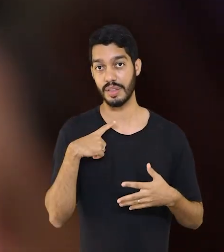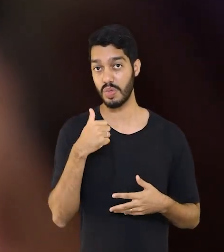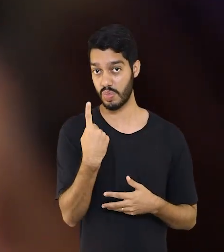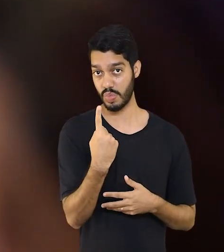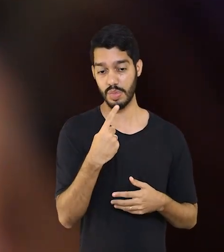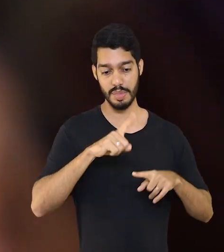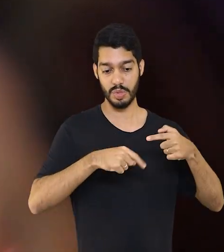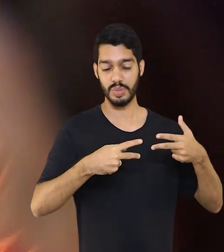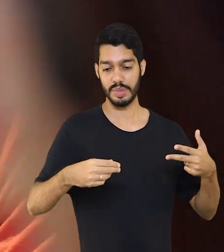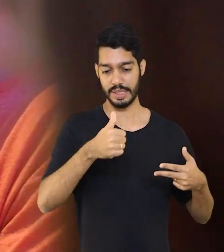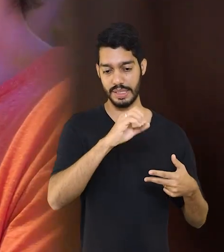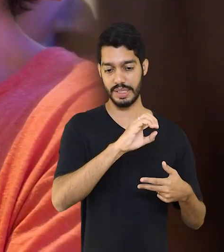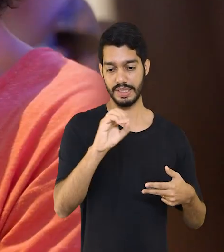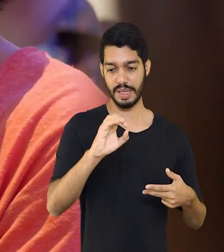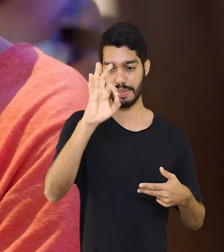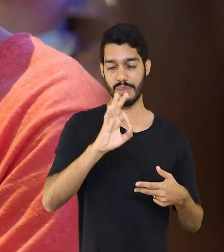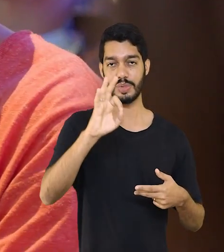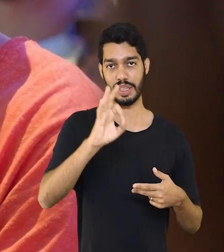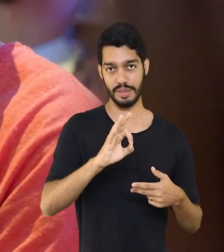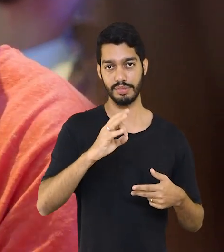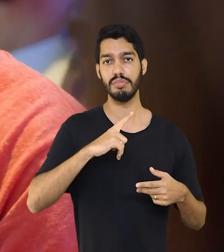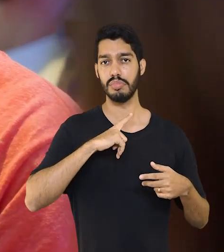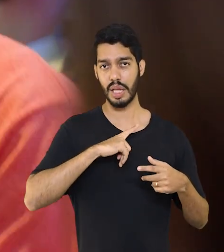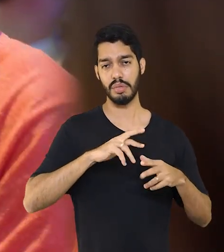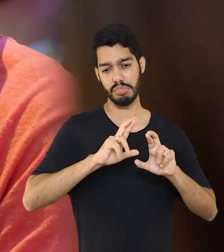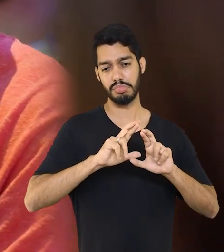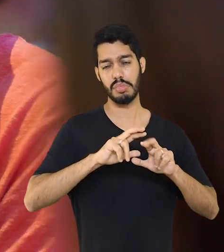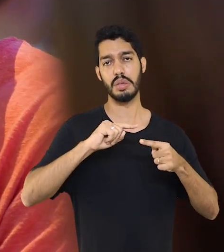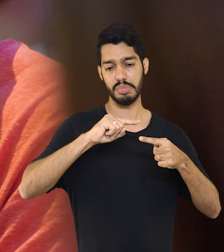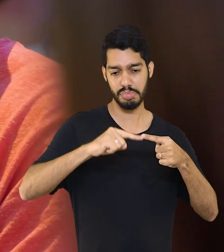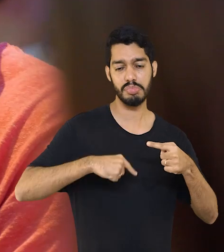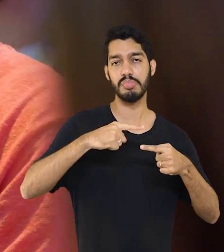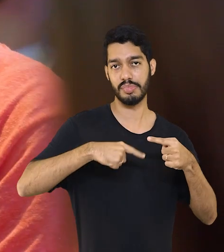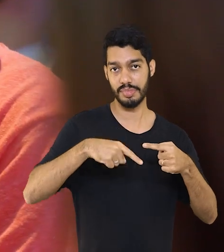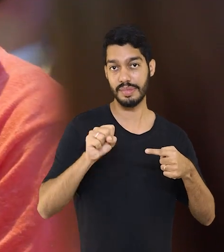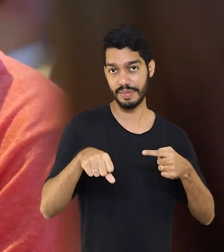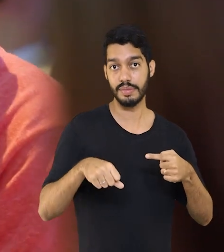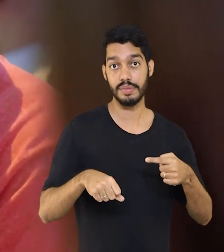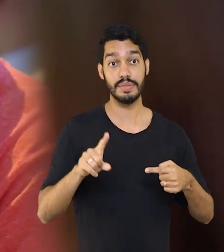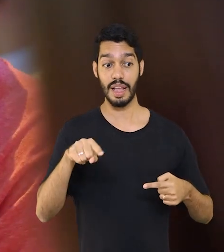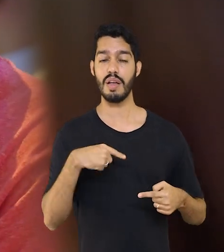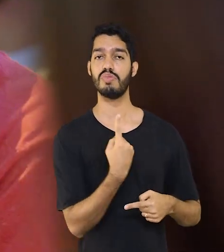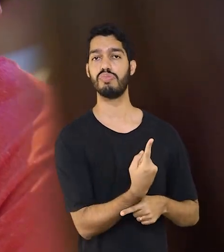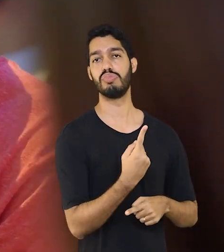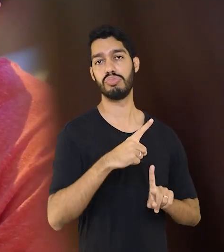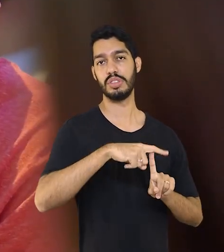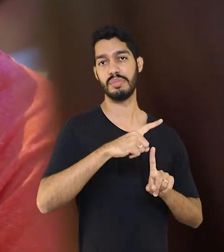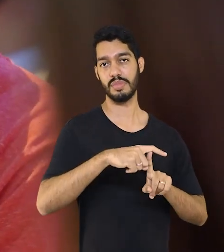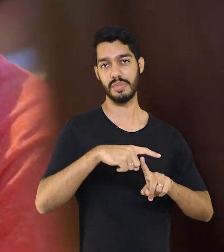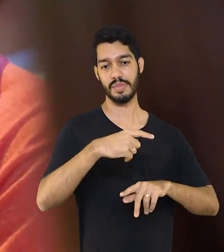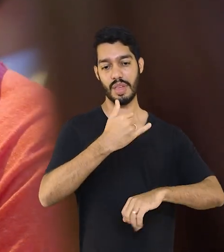100% reciclável. É um dos produtos, né, de reciclagem que a gente mais só utiliza 100%. Ela é um tipo de